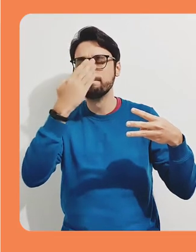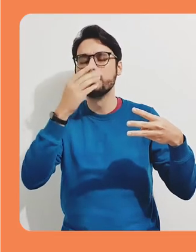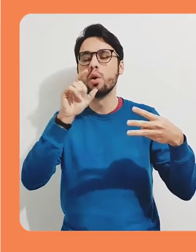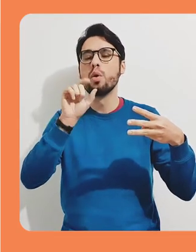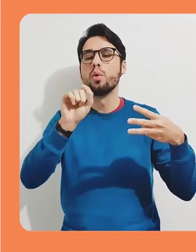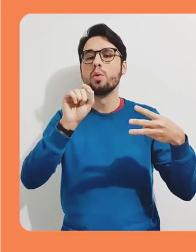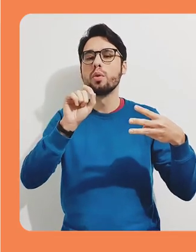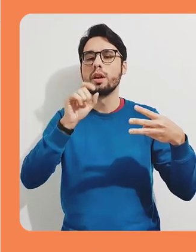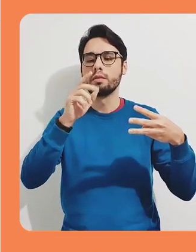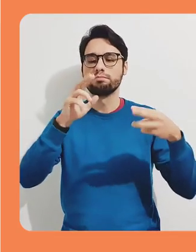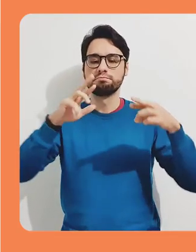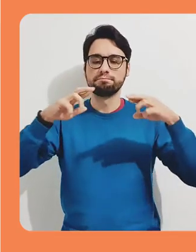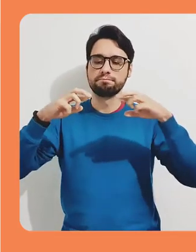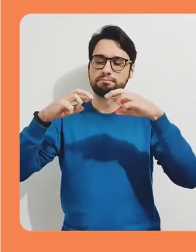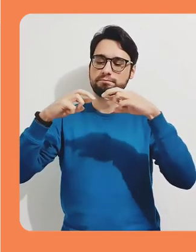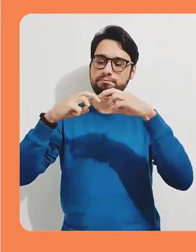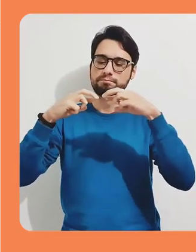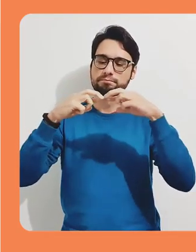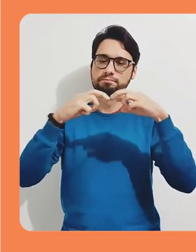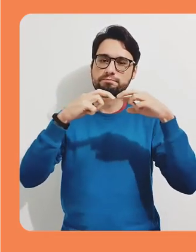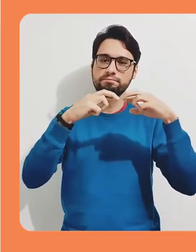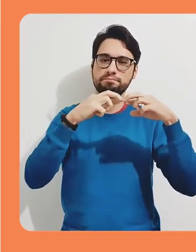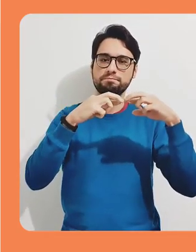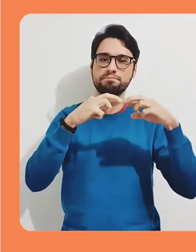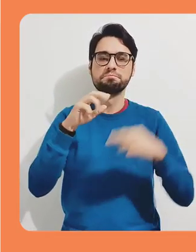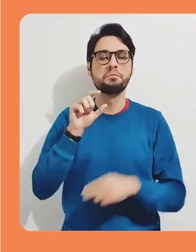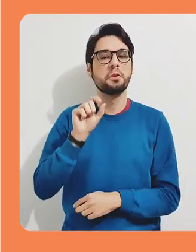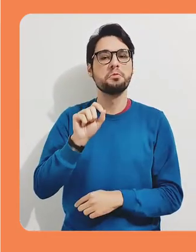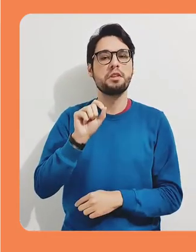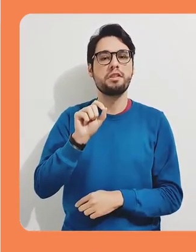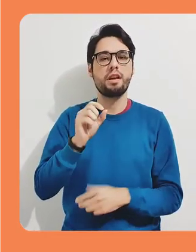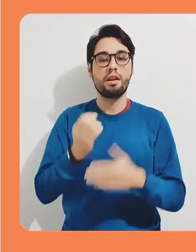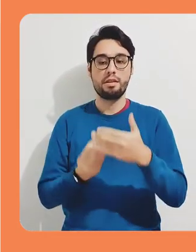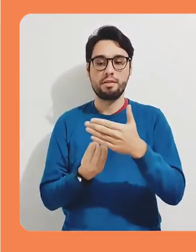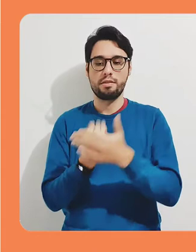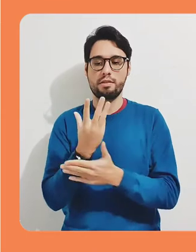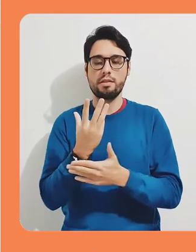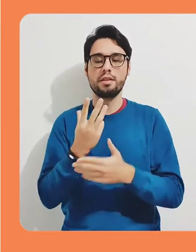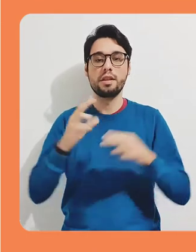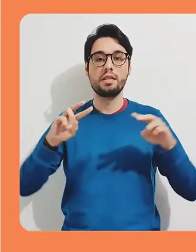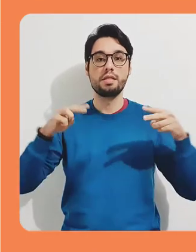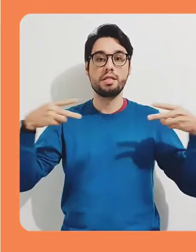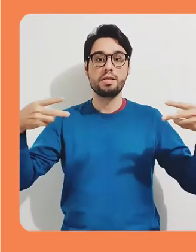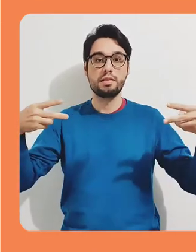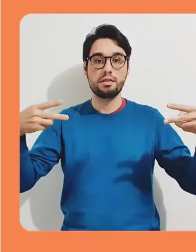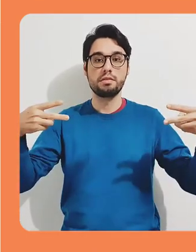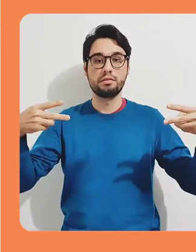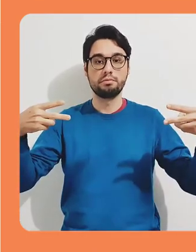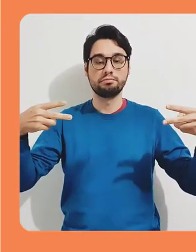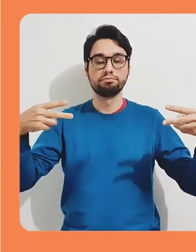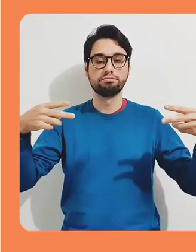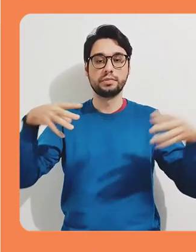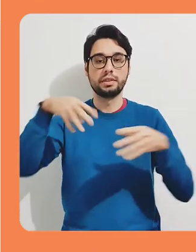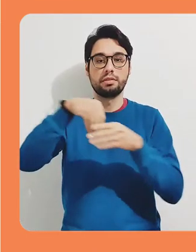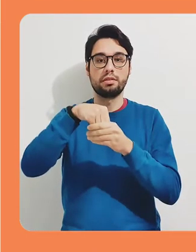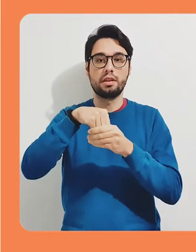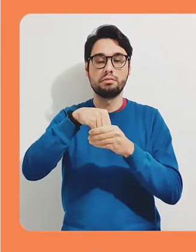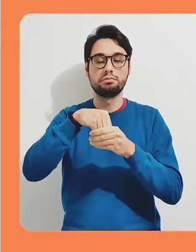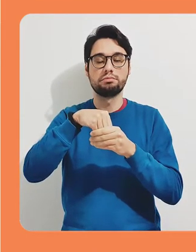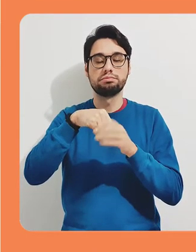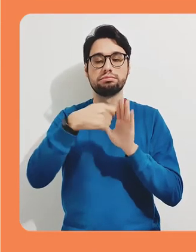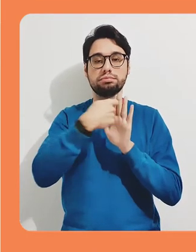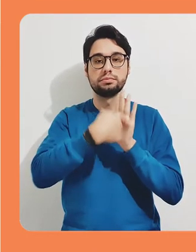aqui são, por exemplo, esses três botões que estão aqui meio apagados. Esses